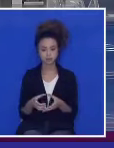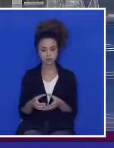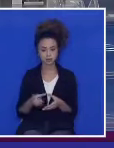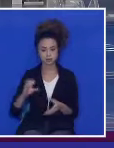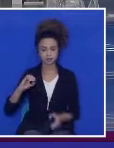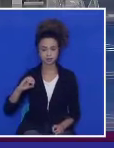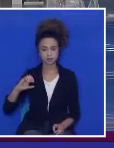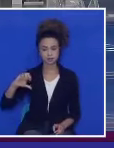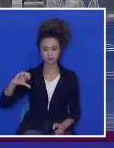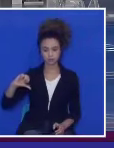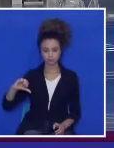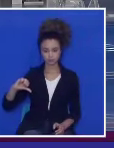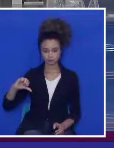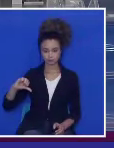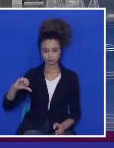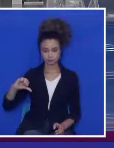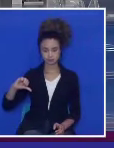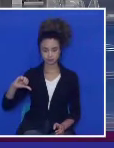09.